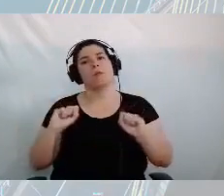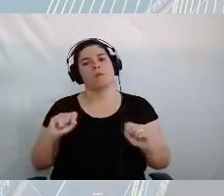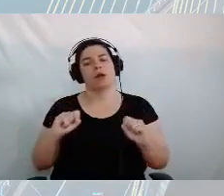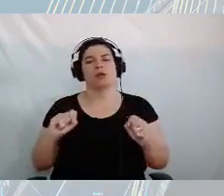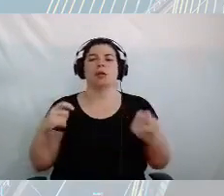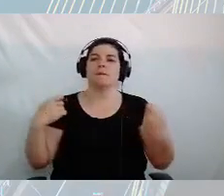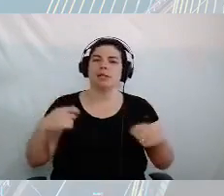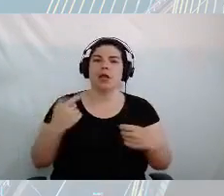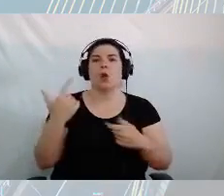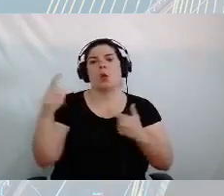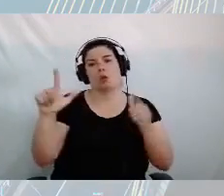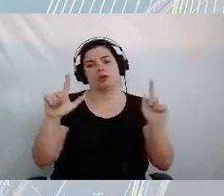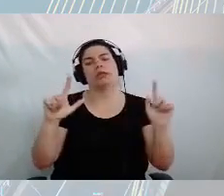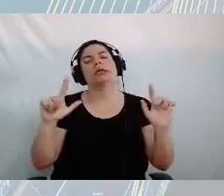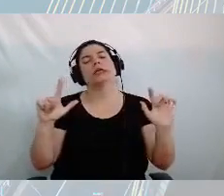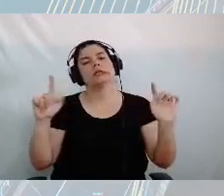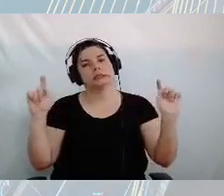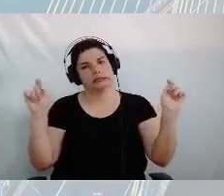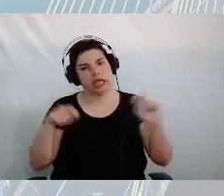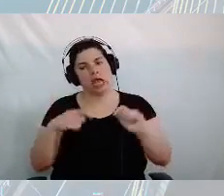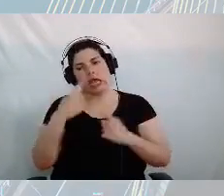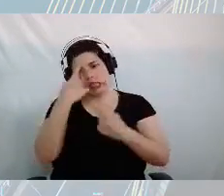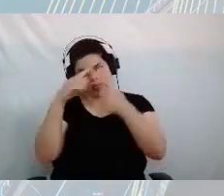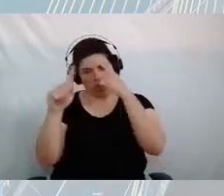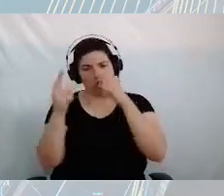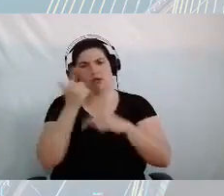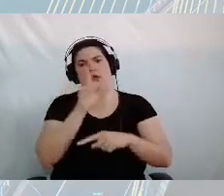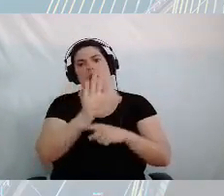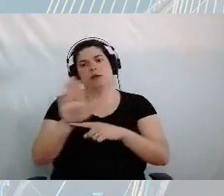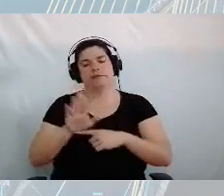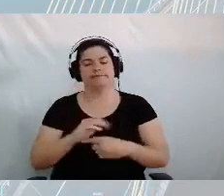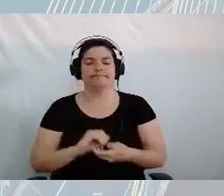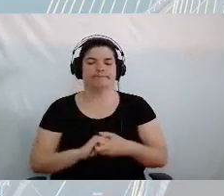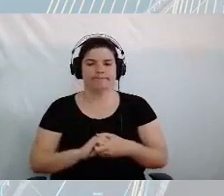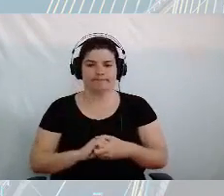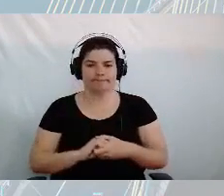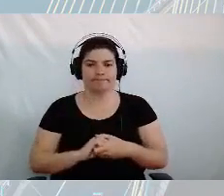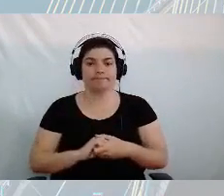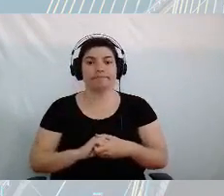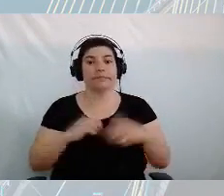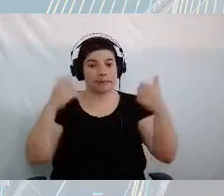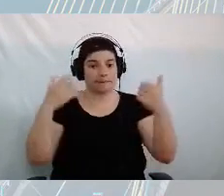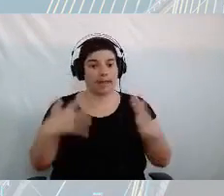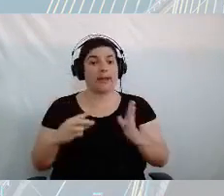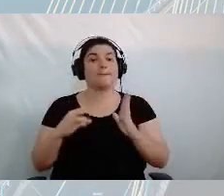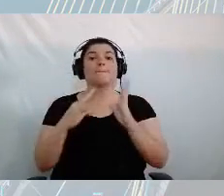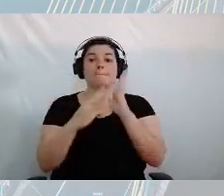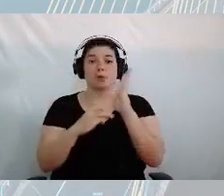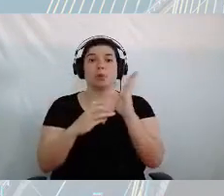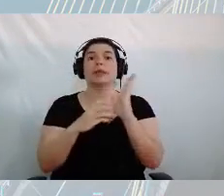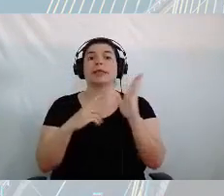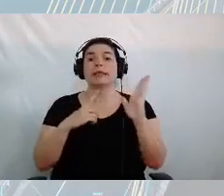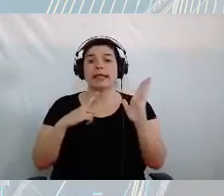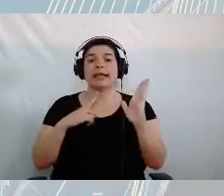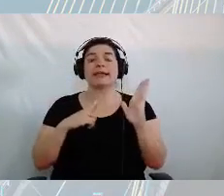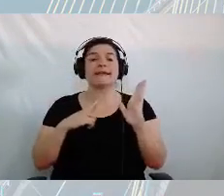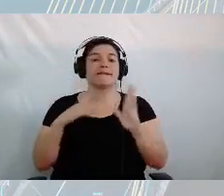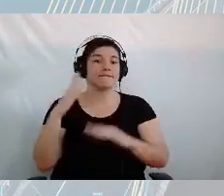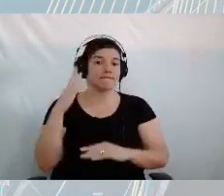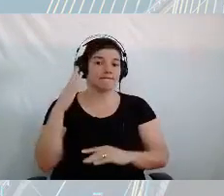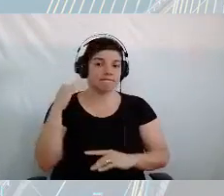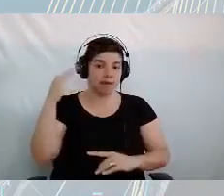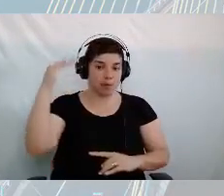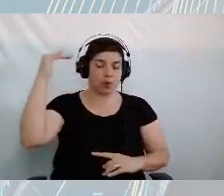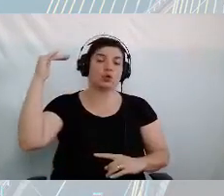algum momento. Bom, falando um pouco da metodologia, usamos o famoso duplo diamante, o duplo